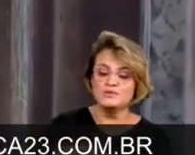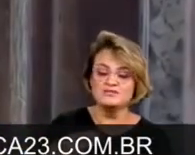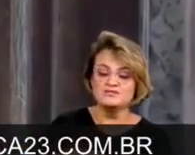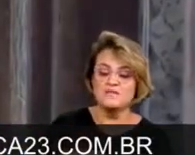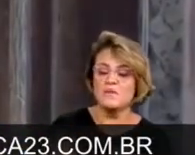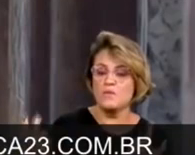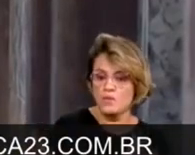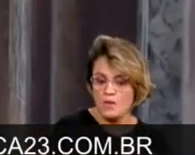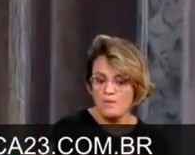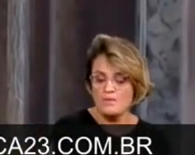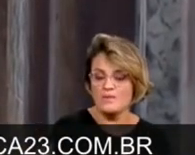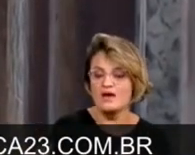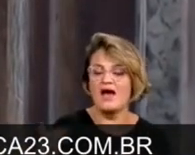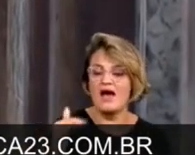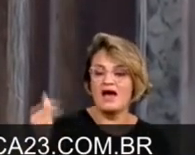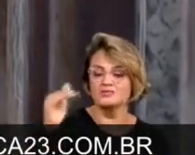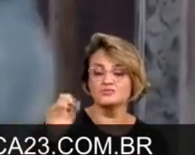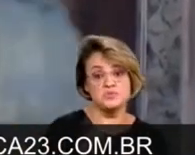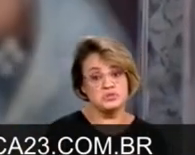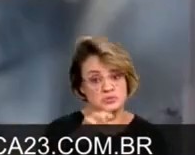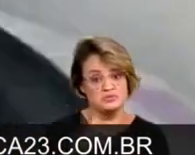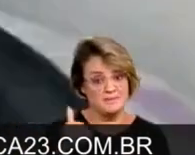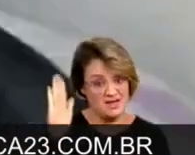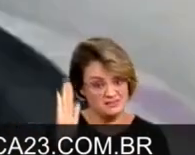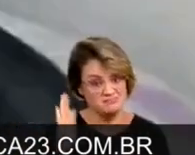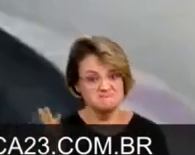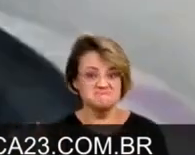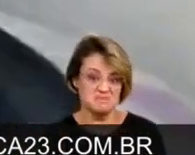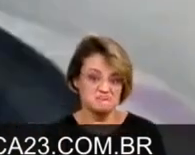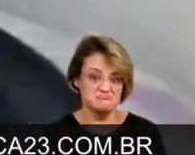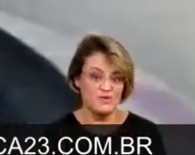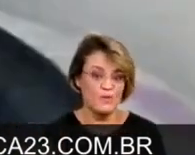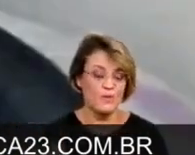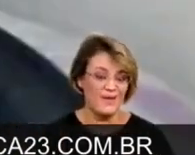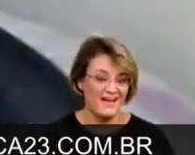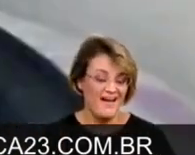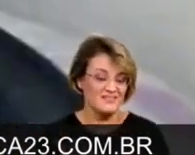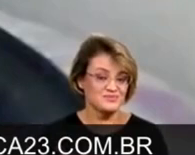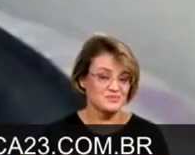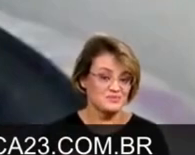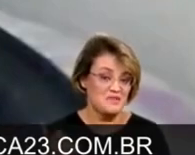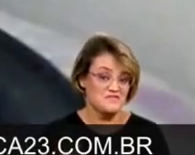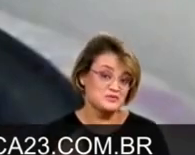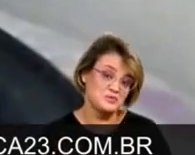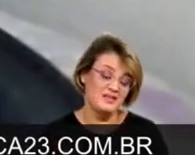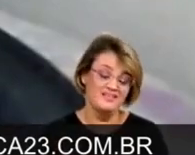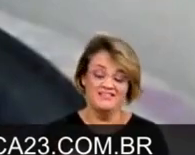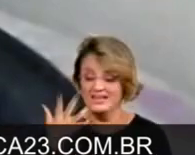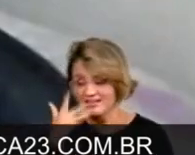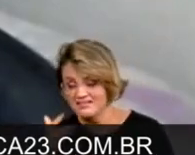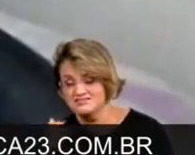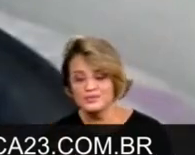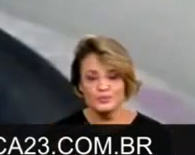mesma população, uma proporção maior de idosos, com certeza o custo de serviços públicos nessa